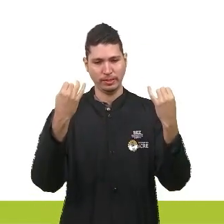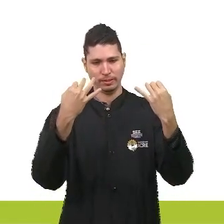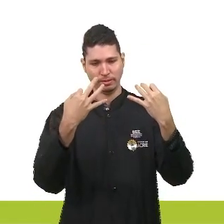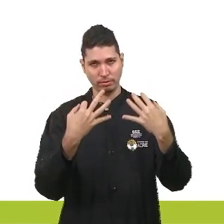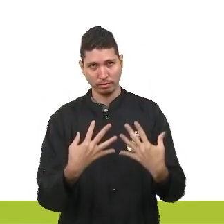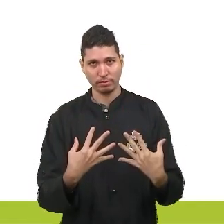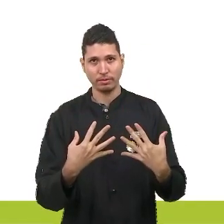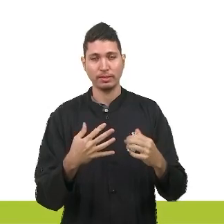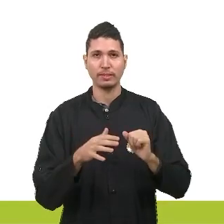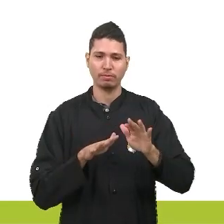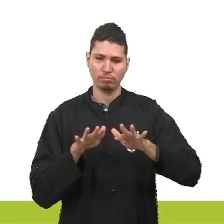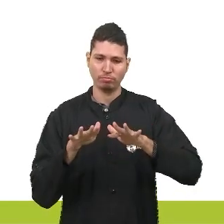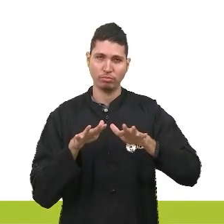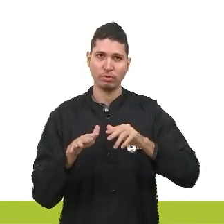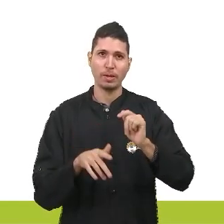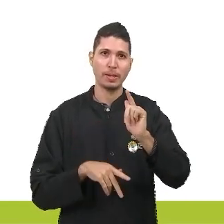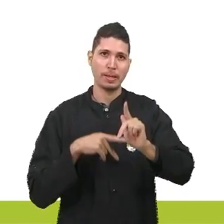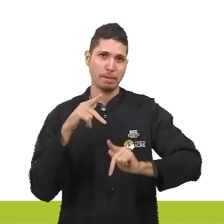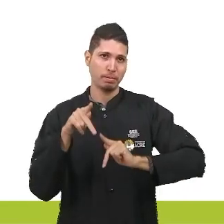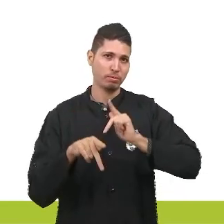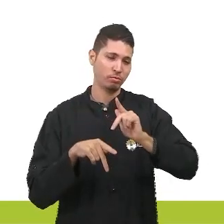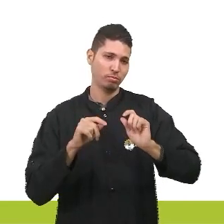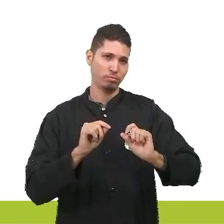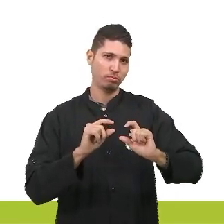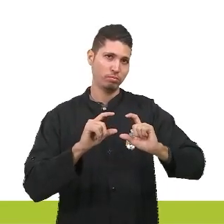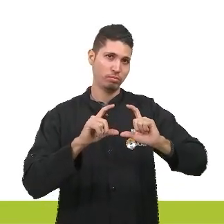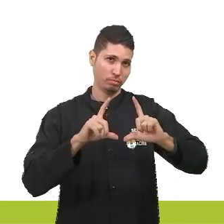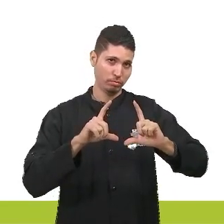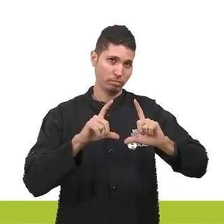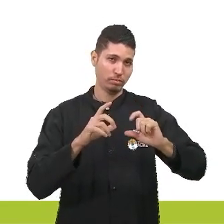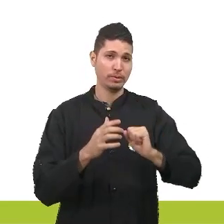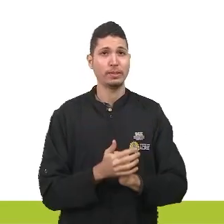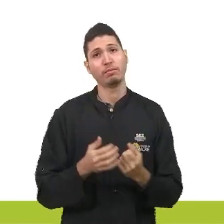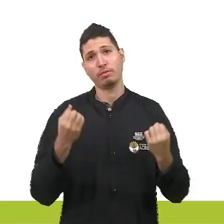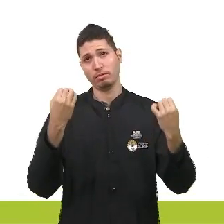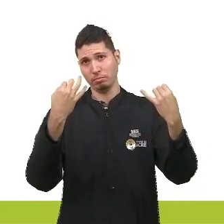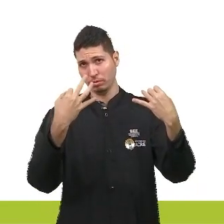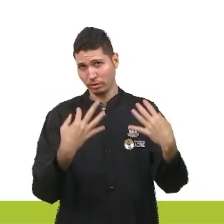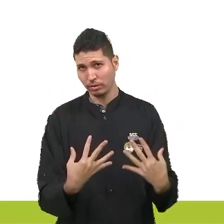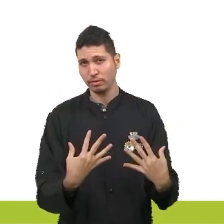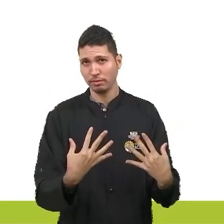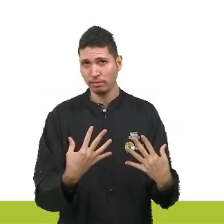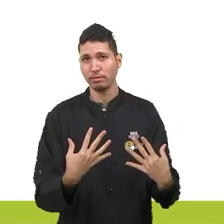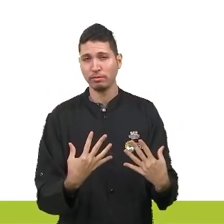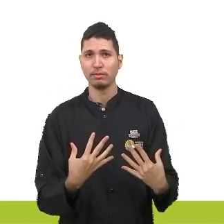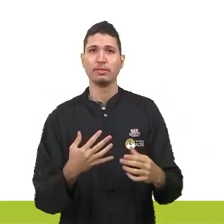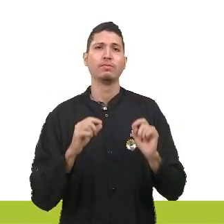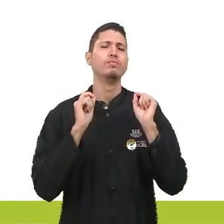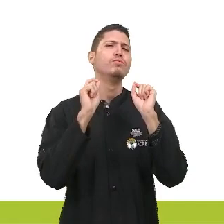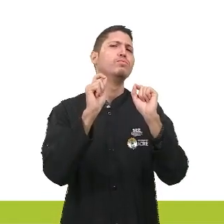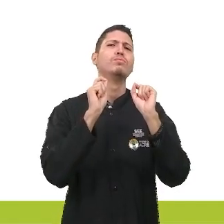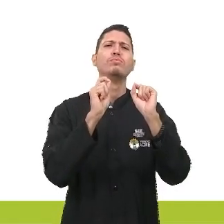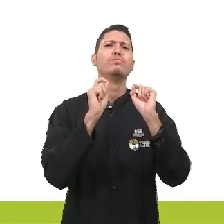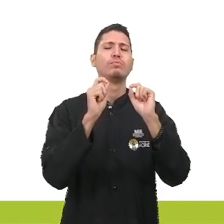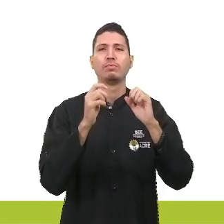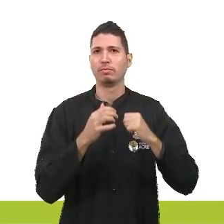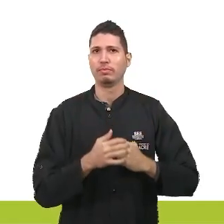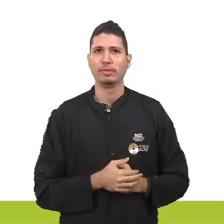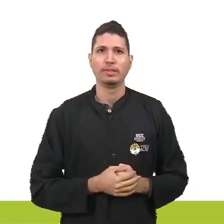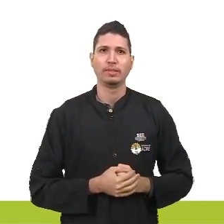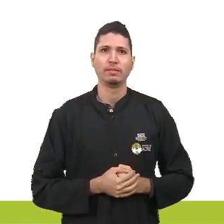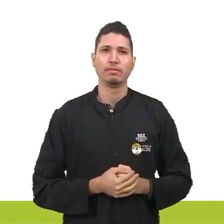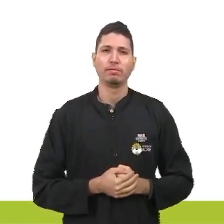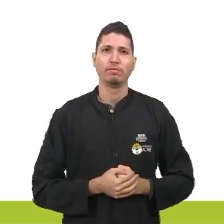com base na dinâmica populacional de aumento da. Então está falando uma questão aí que vem trazendo uma situação